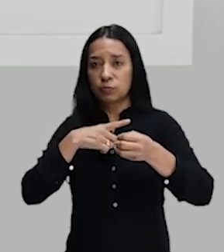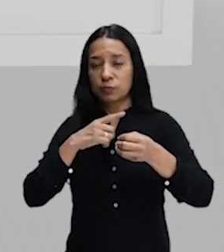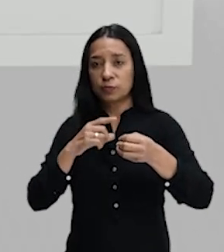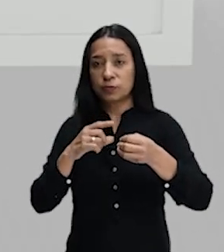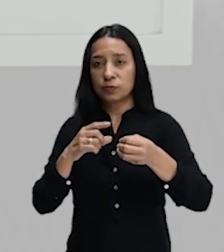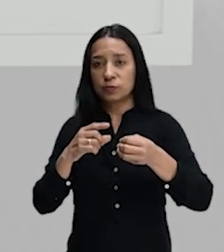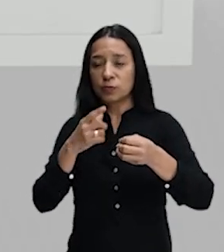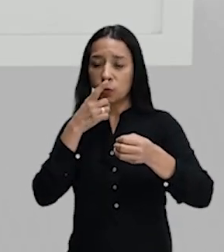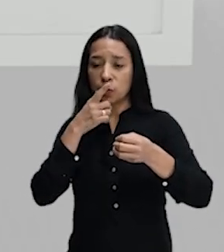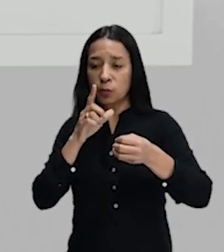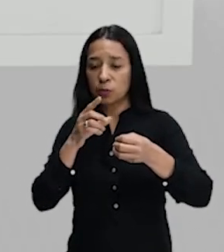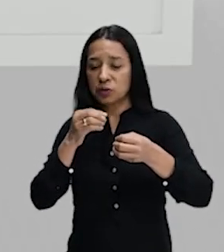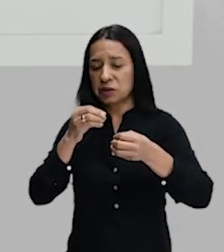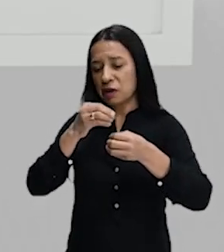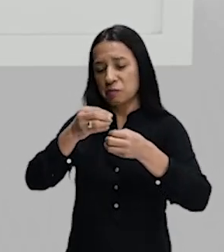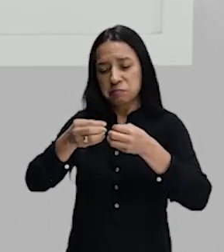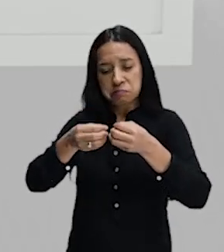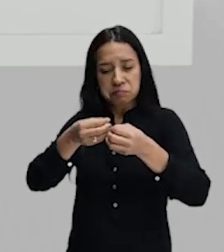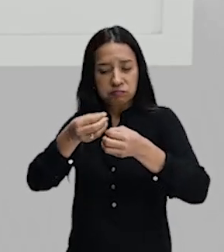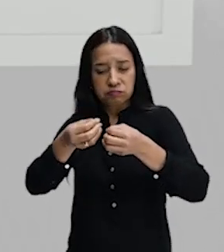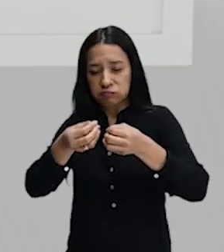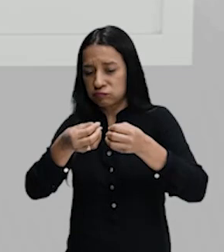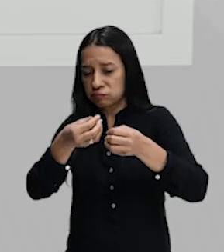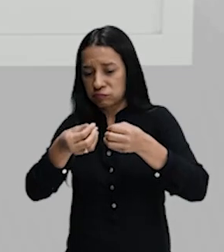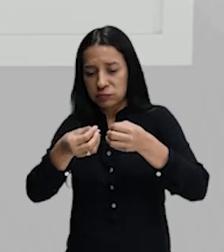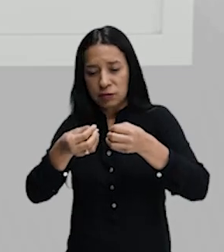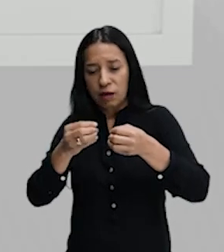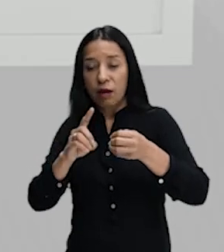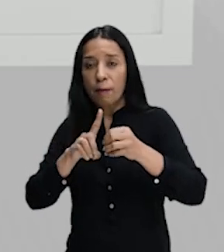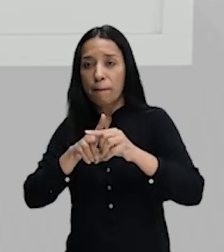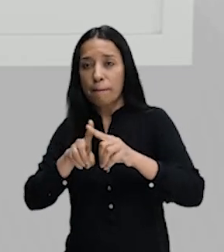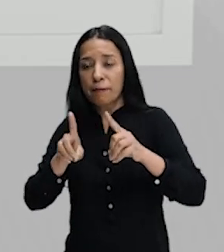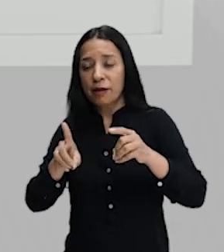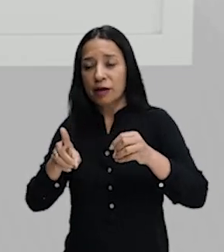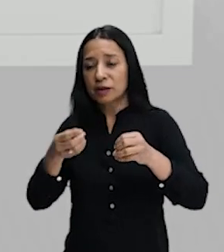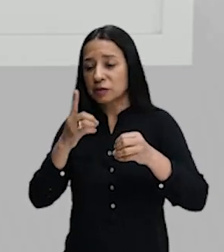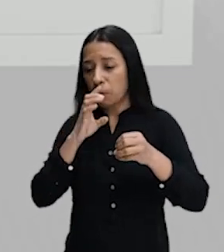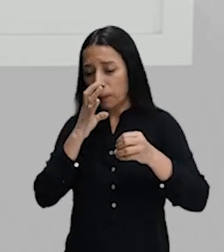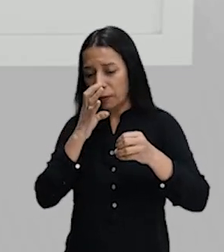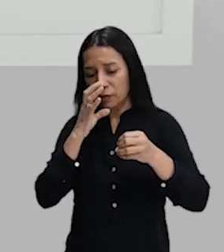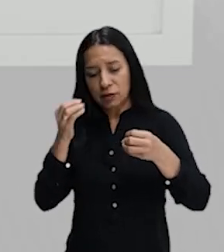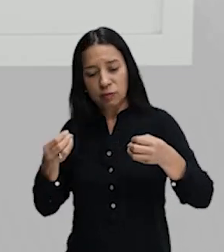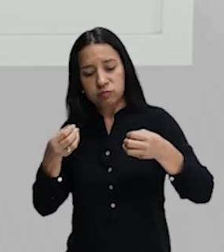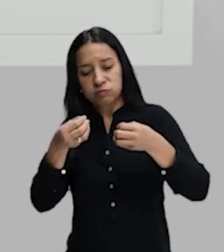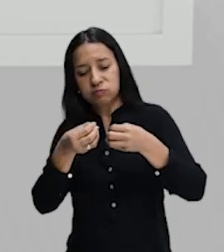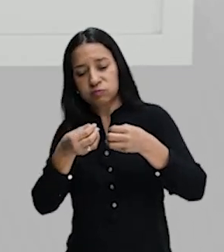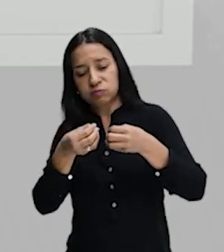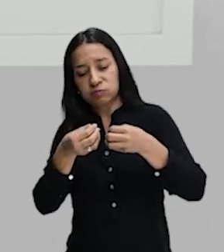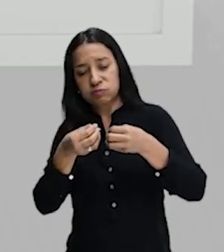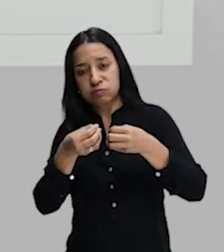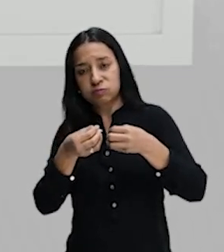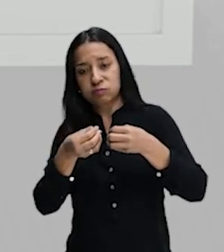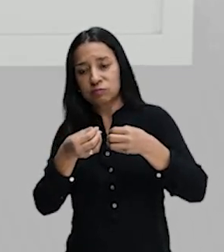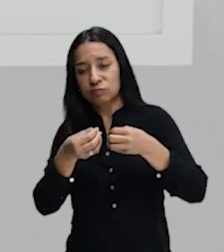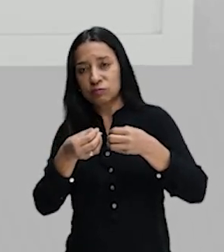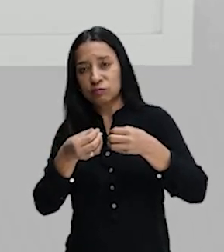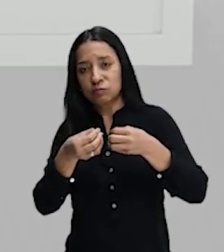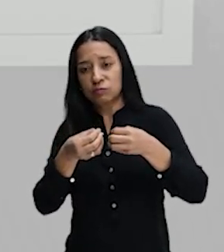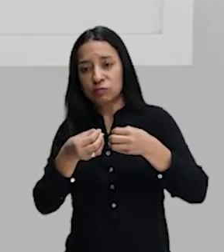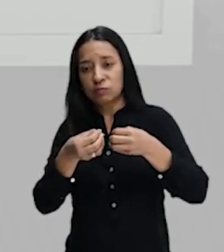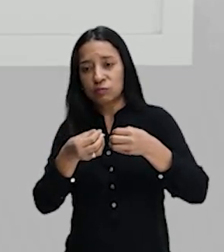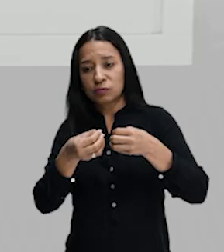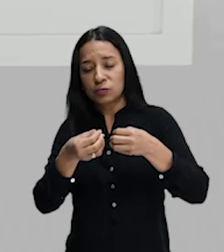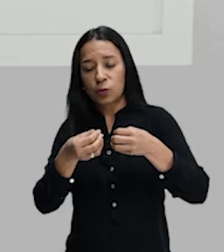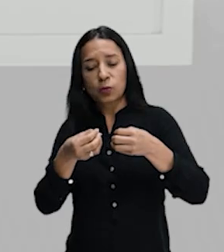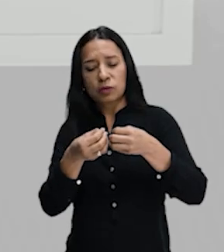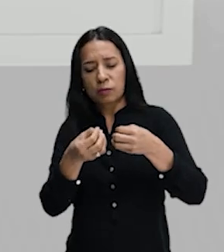Certo? A gente não consegue manusear, não consegue sentir, mas a gente percebe que eles não se juntam de forma nenhuma. E o que a gente